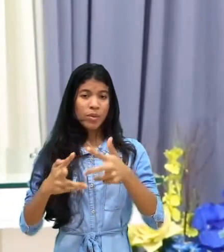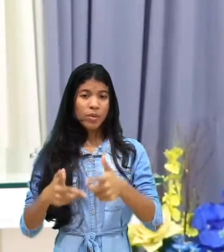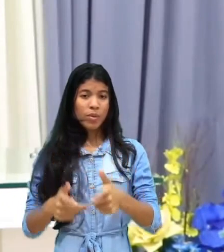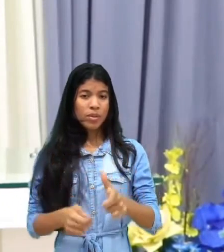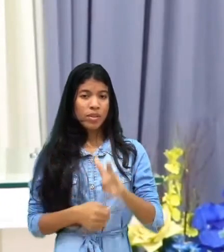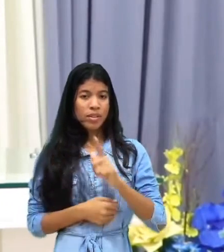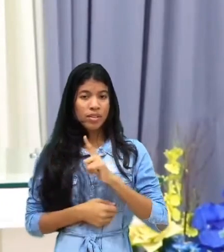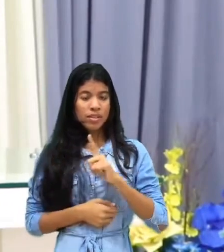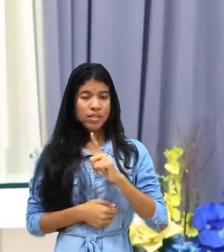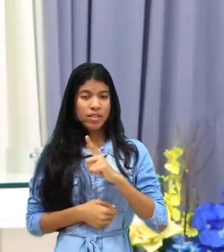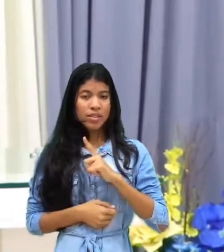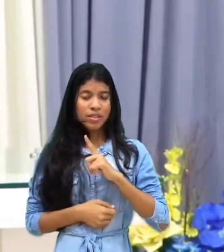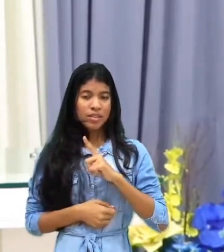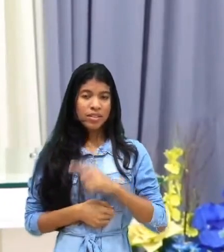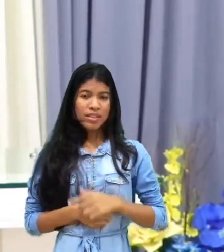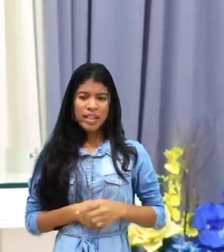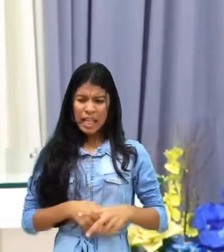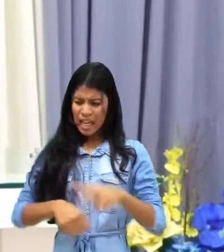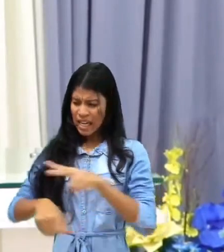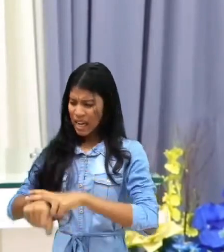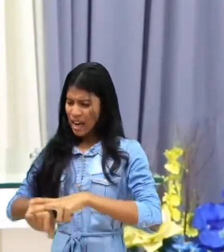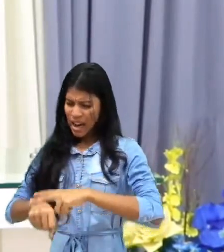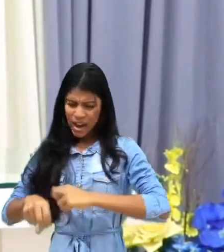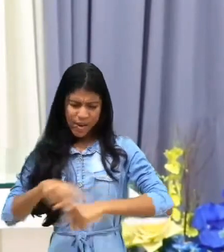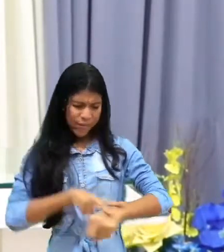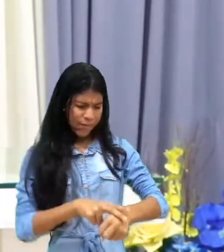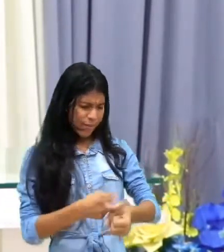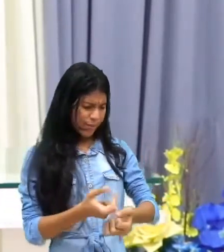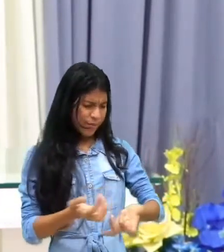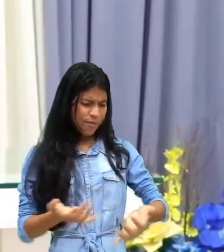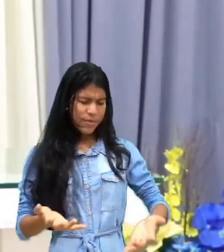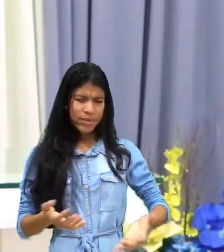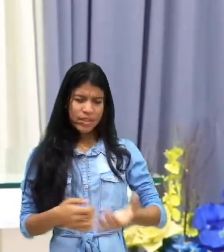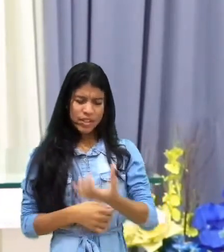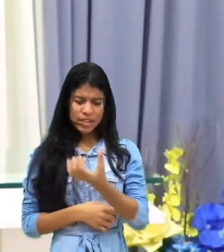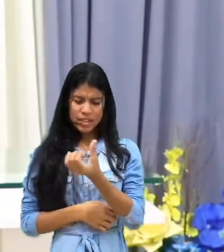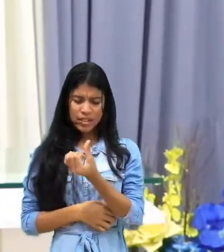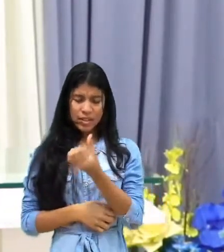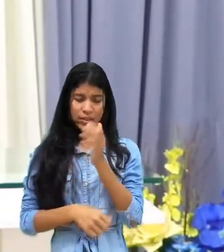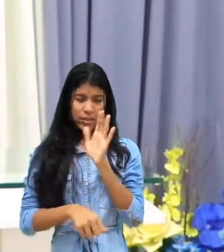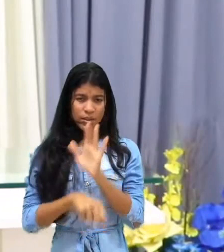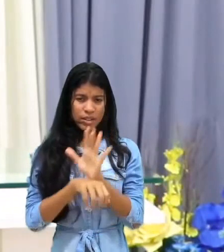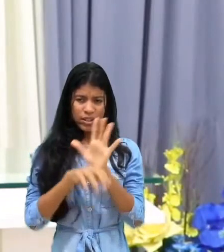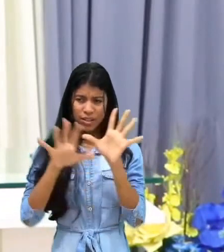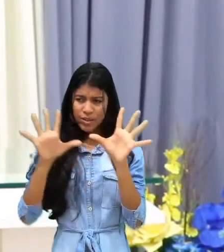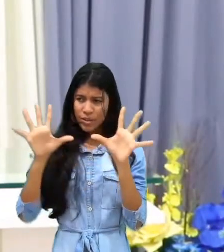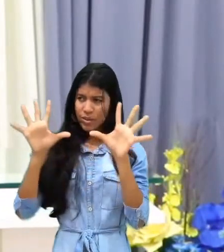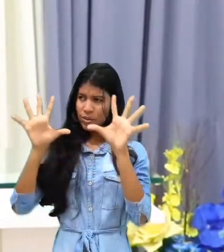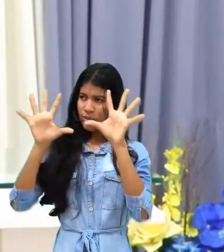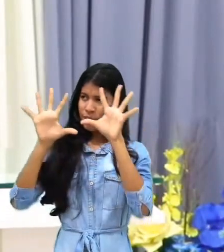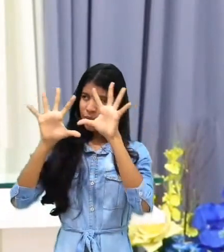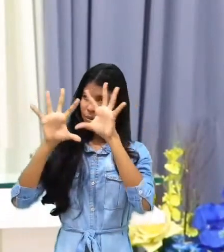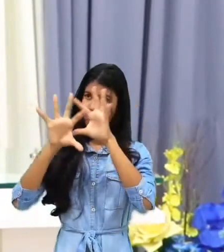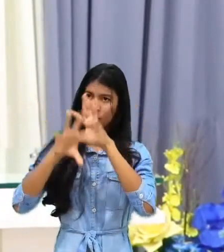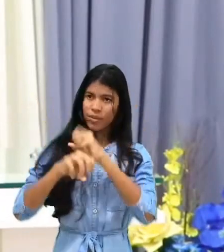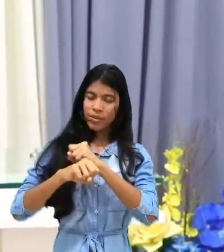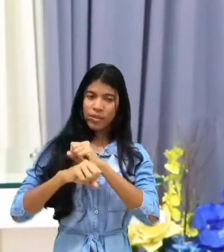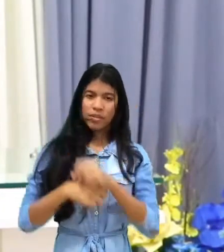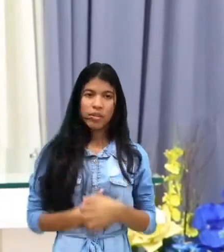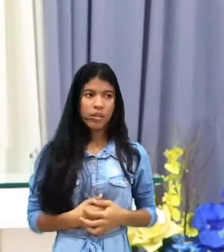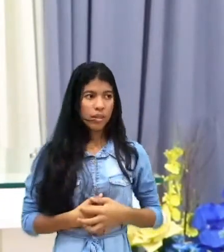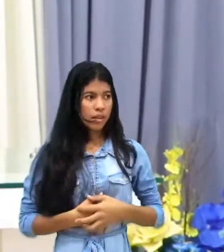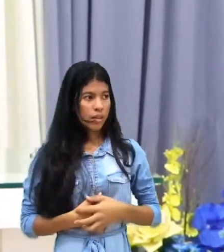e a cigarrinha cantando. 6 horas, e aí foi escurecendo tudo, e foi fechando tudo, e eu, meu